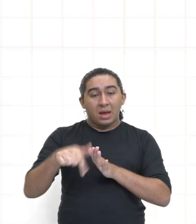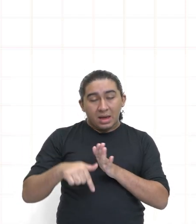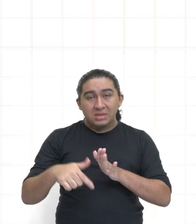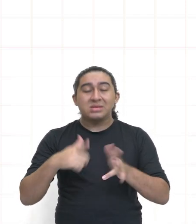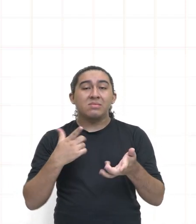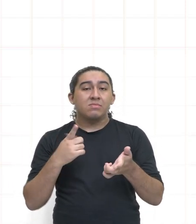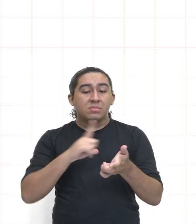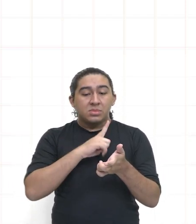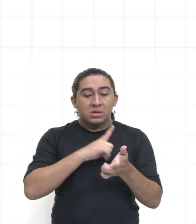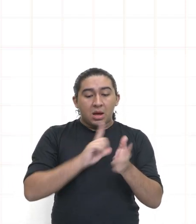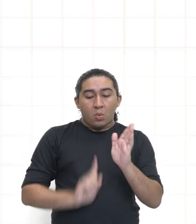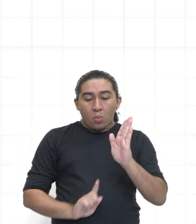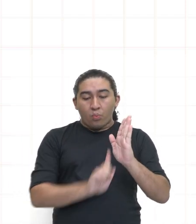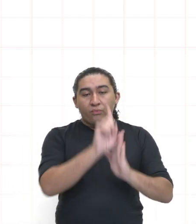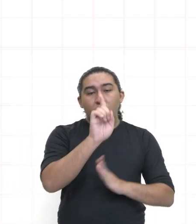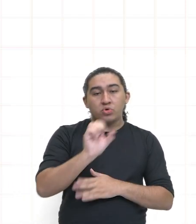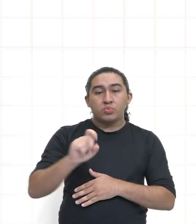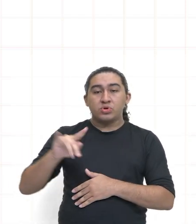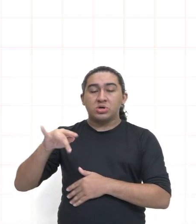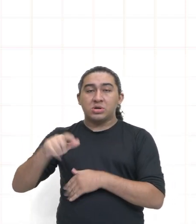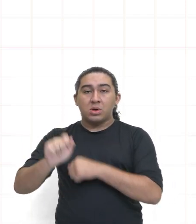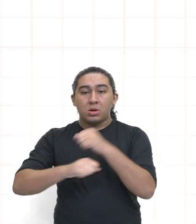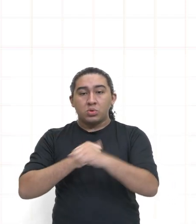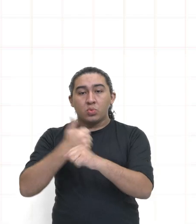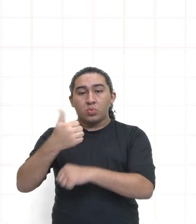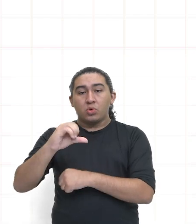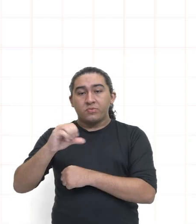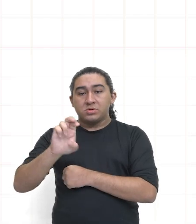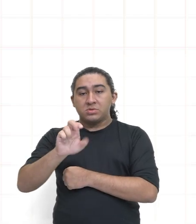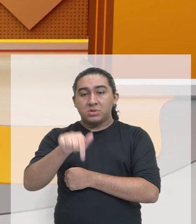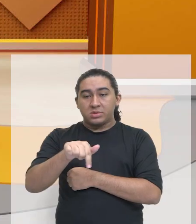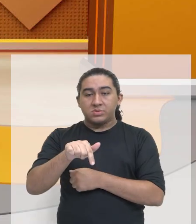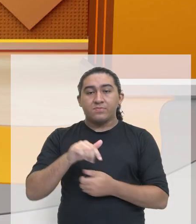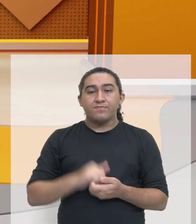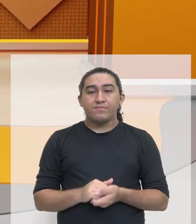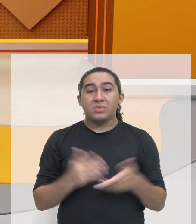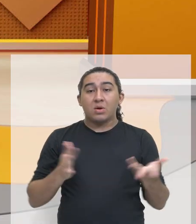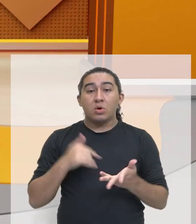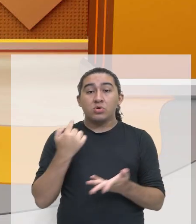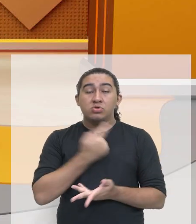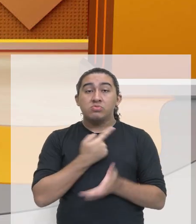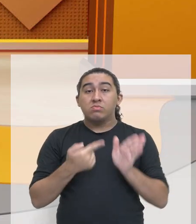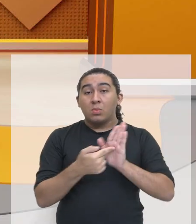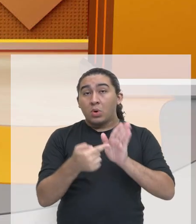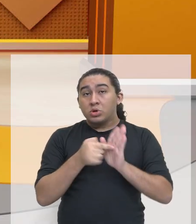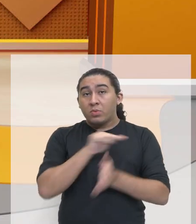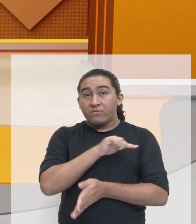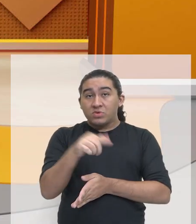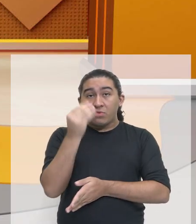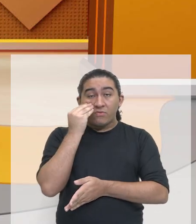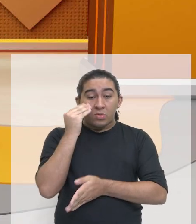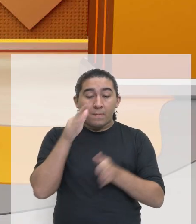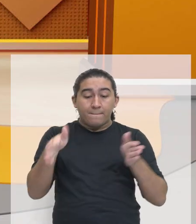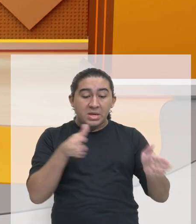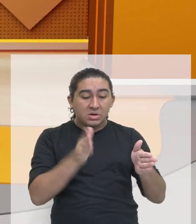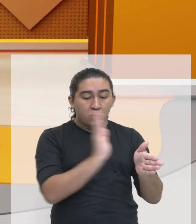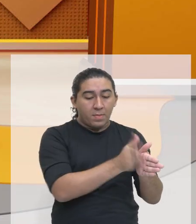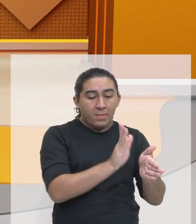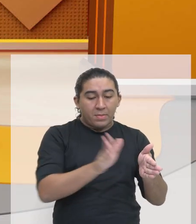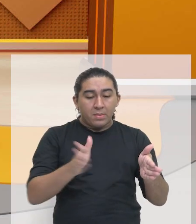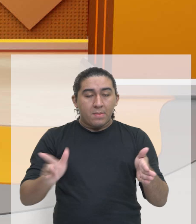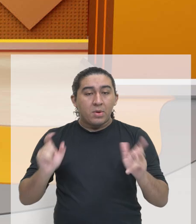com o lançamento do Sputnik em 1957. Agora nós trouxemos para vocês uma linha do tempo dessa